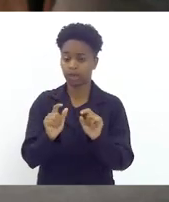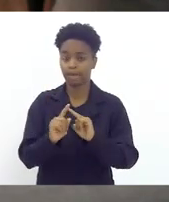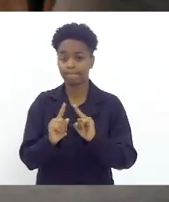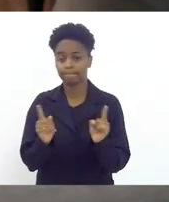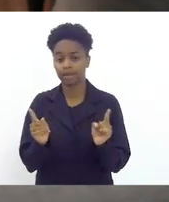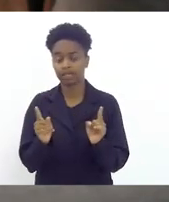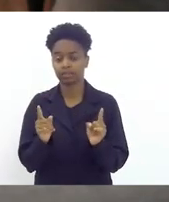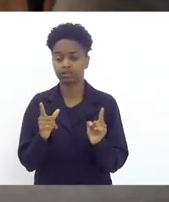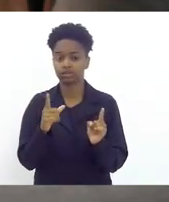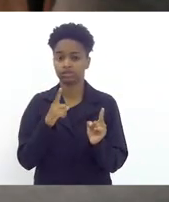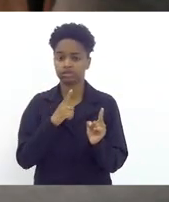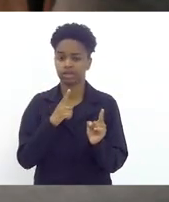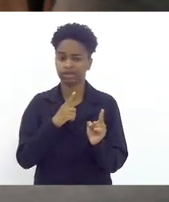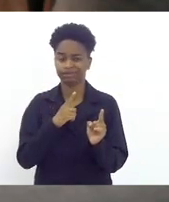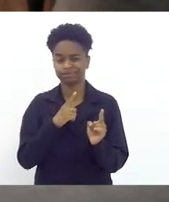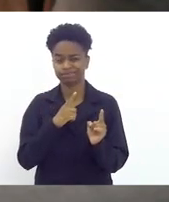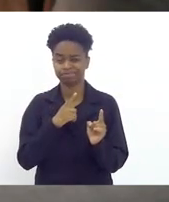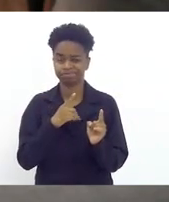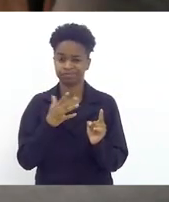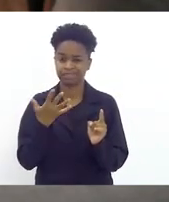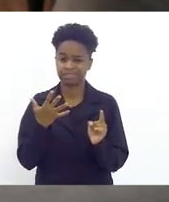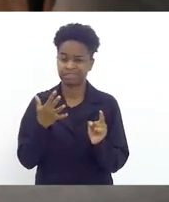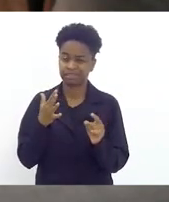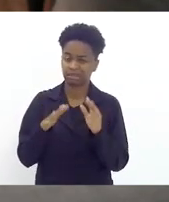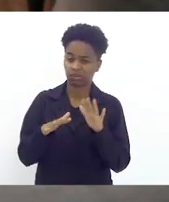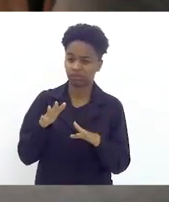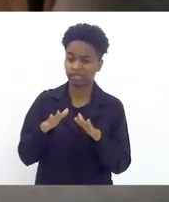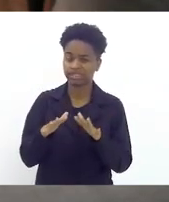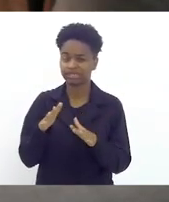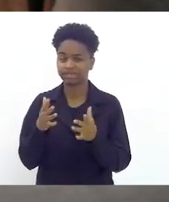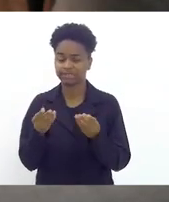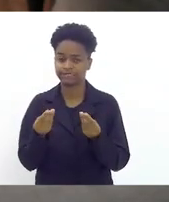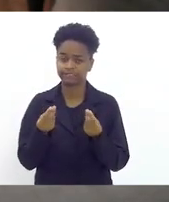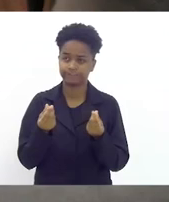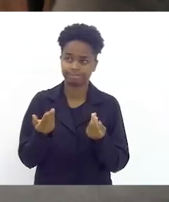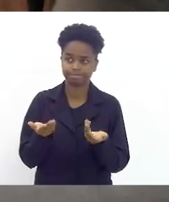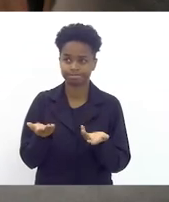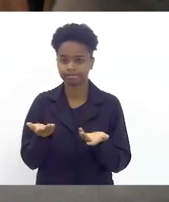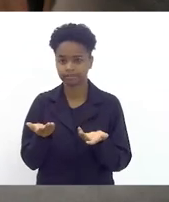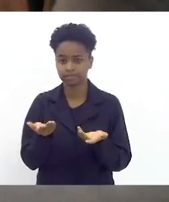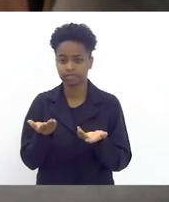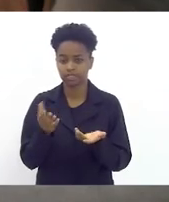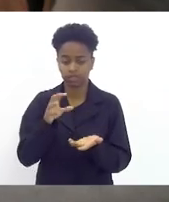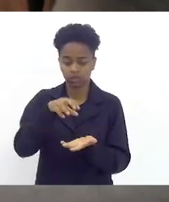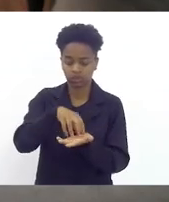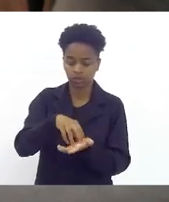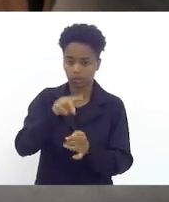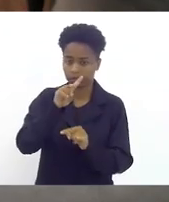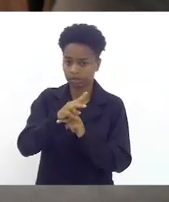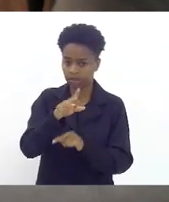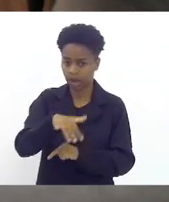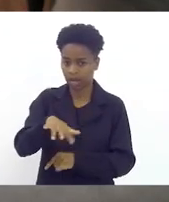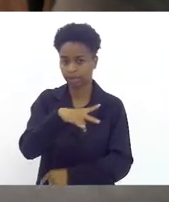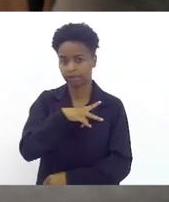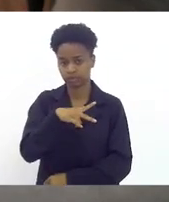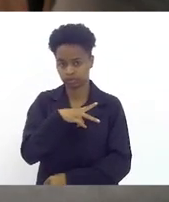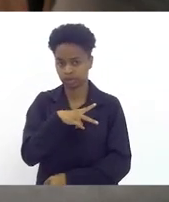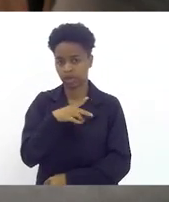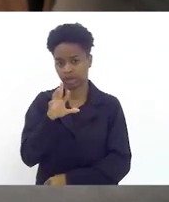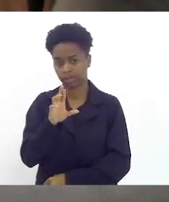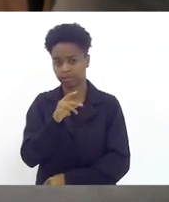tem Talvez uma tendência maior para as unidades de conservação em áreas privadas as